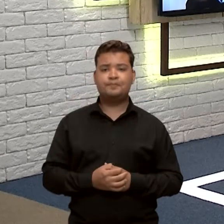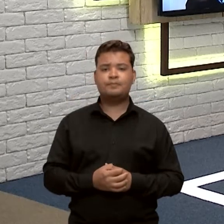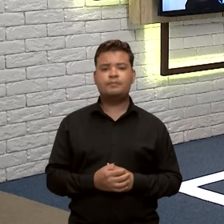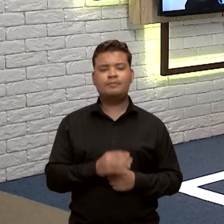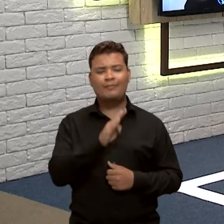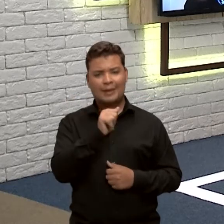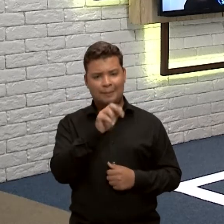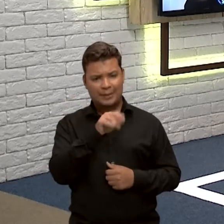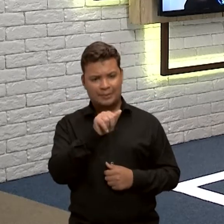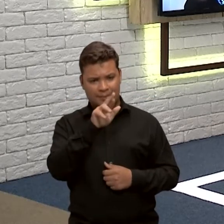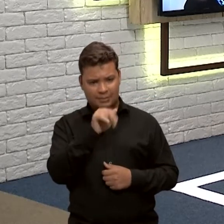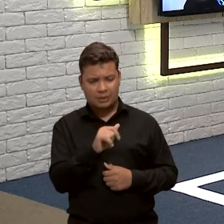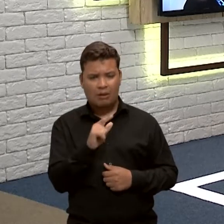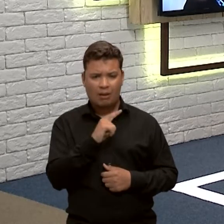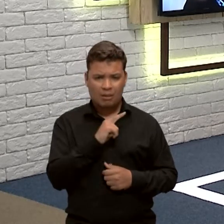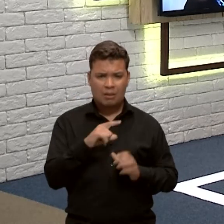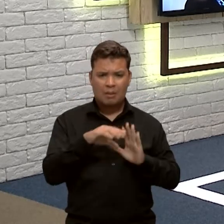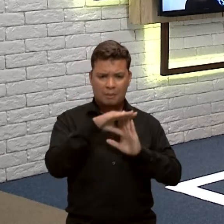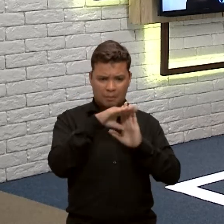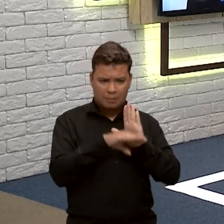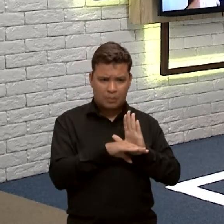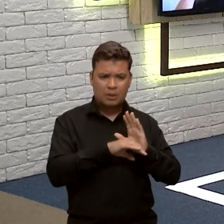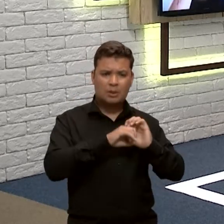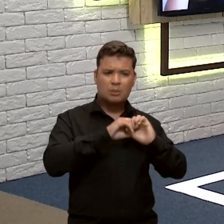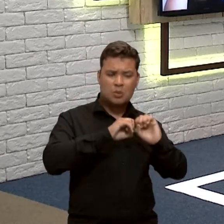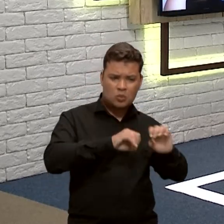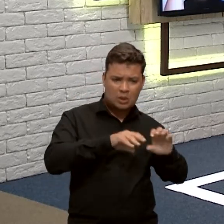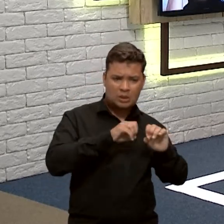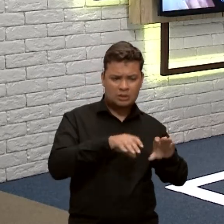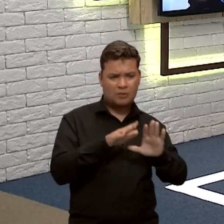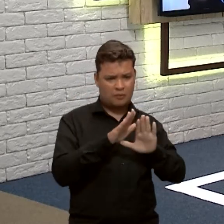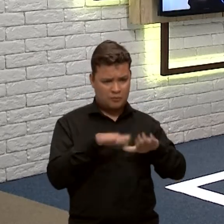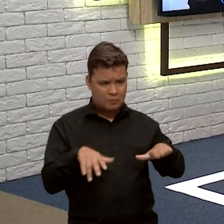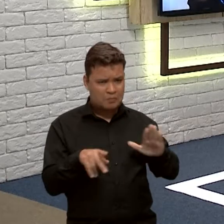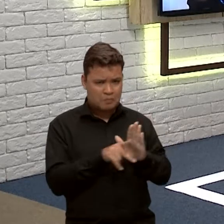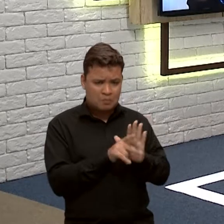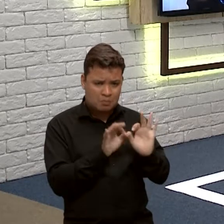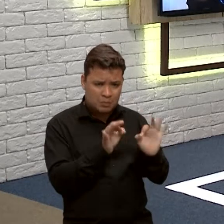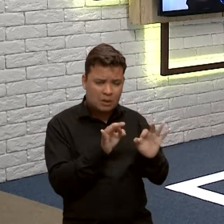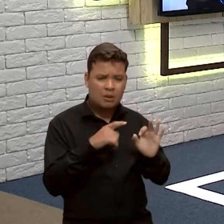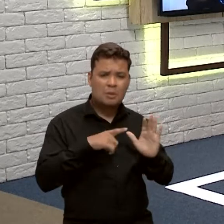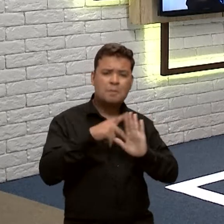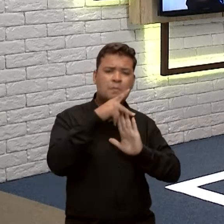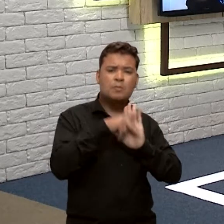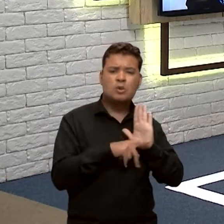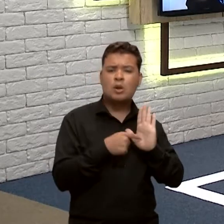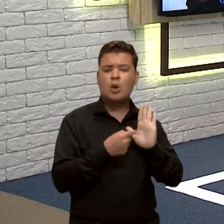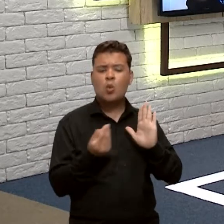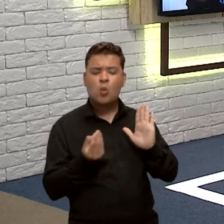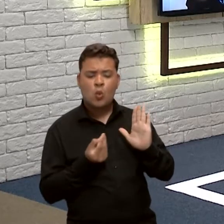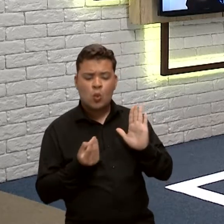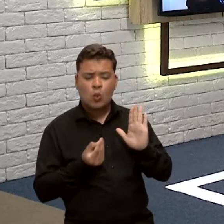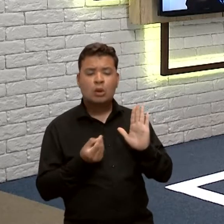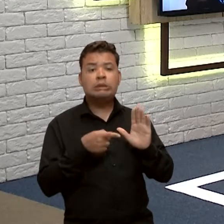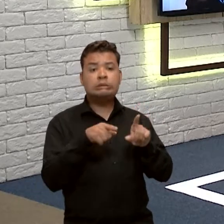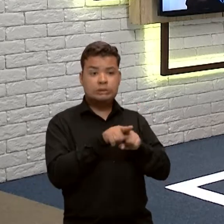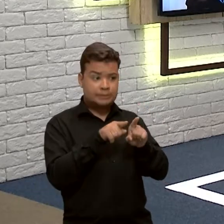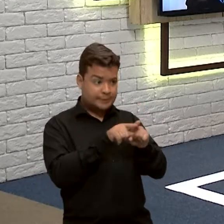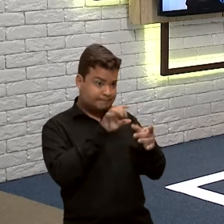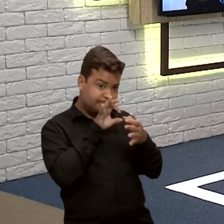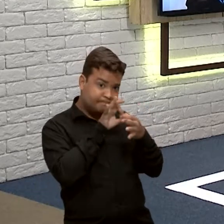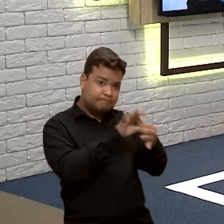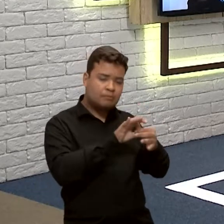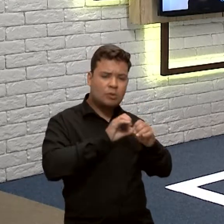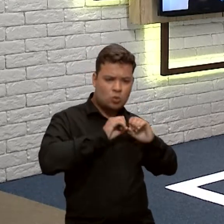programa chamado Educação Infantil em Cena, um projeto, né? Como que ele funciona? Ele pensa a educação emancipadora?